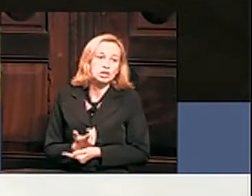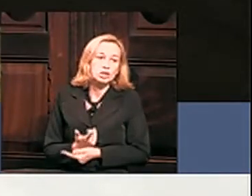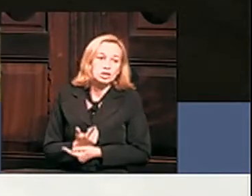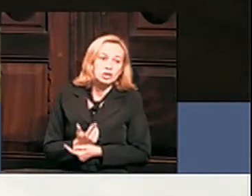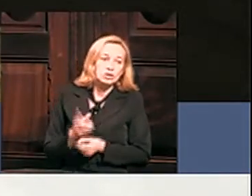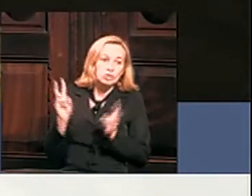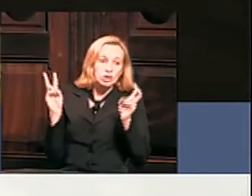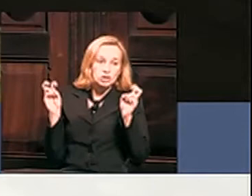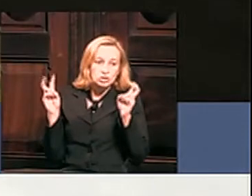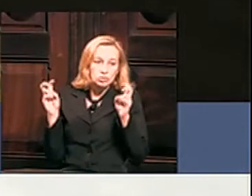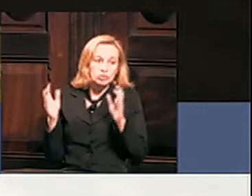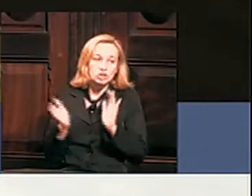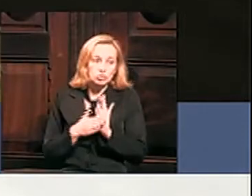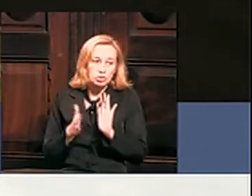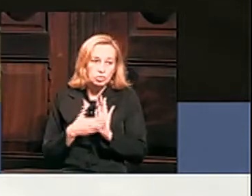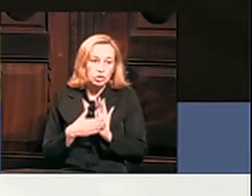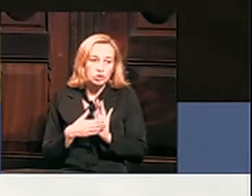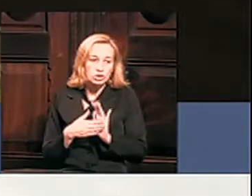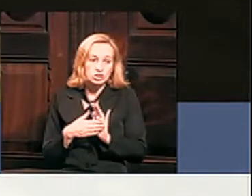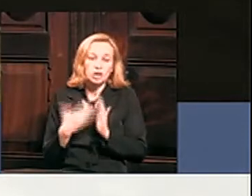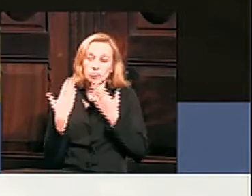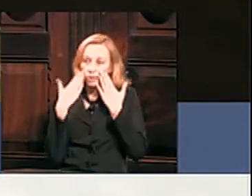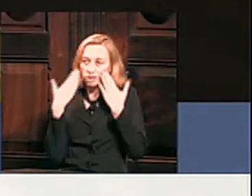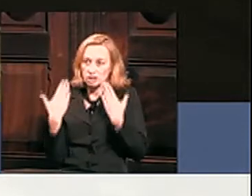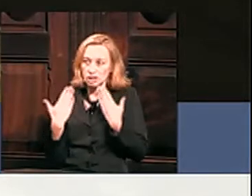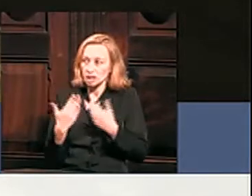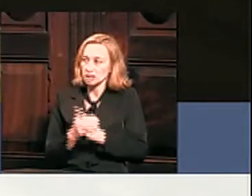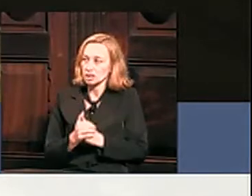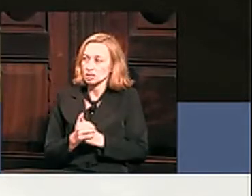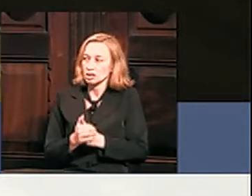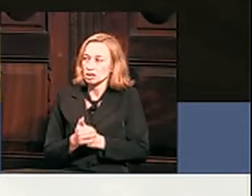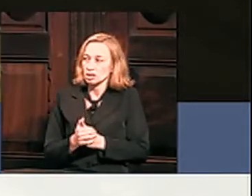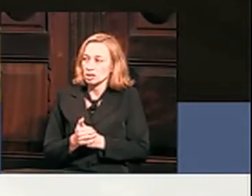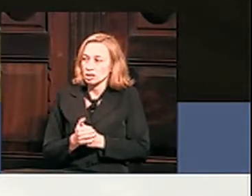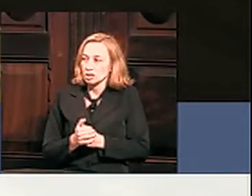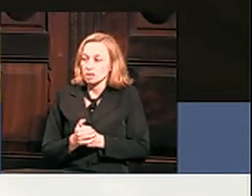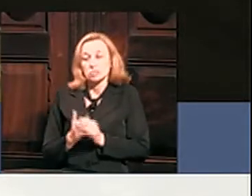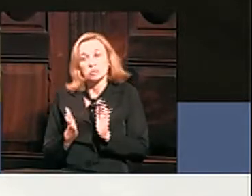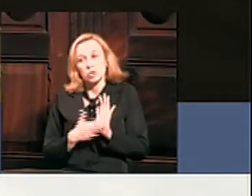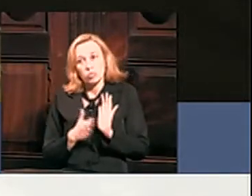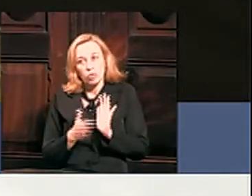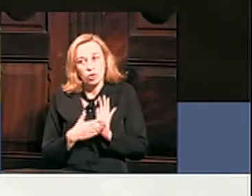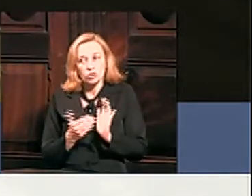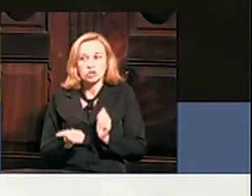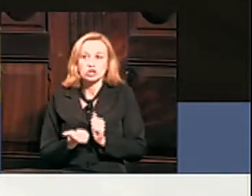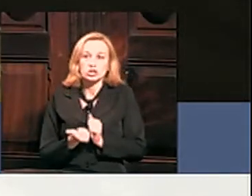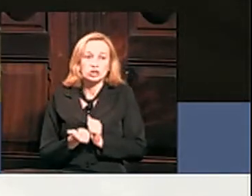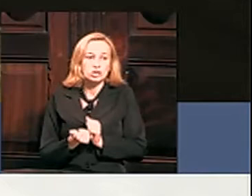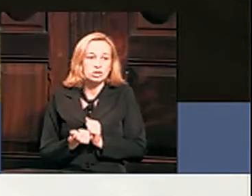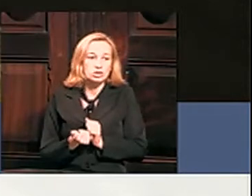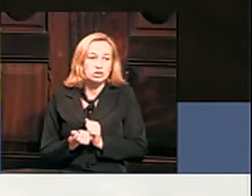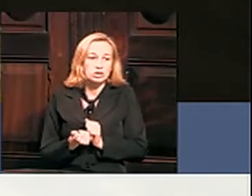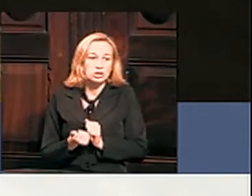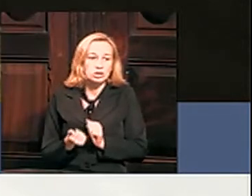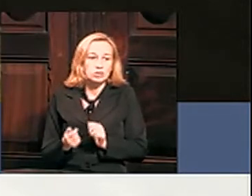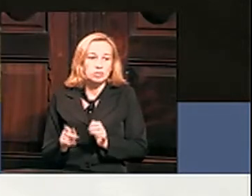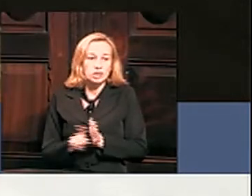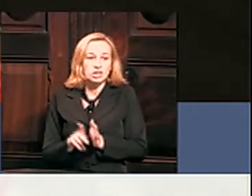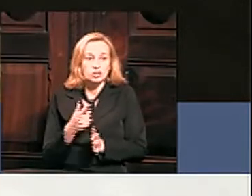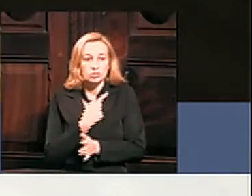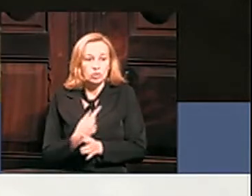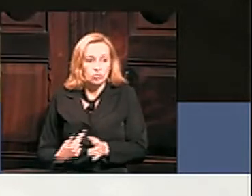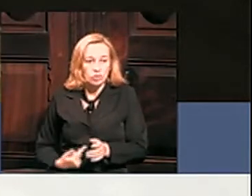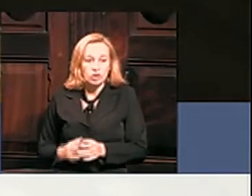sobre as propostas apresentadas, sejam as propostas que venham do governo ou